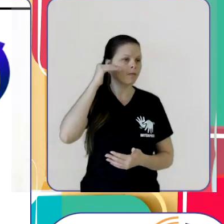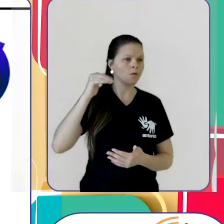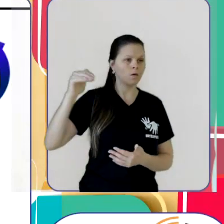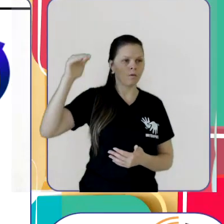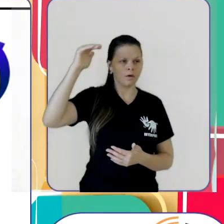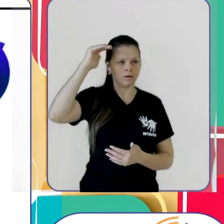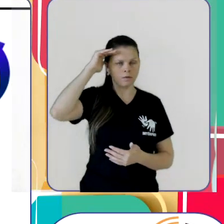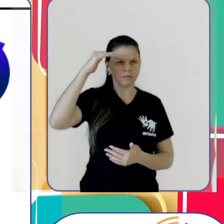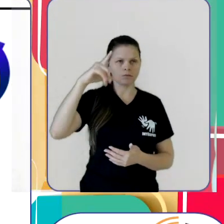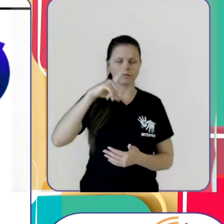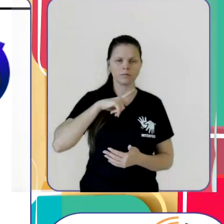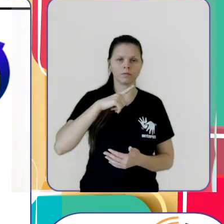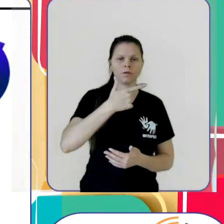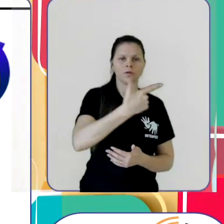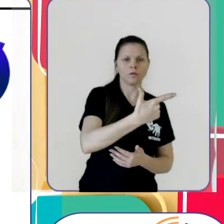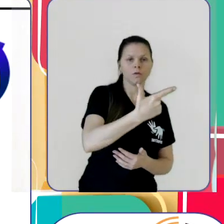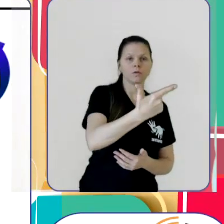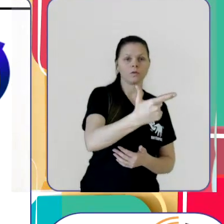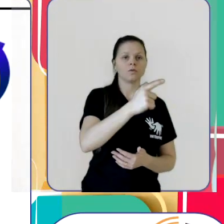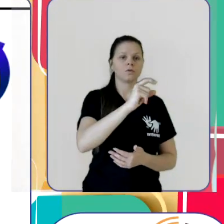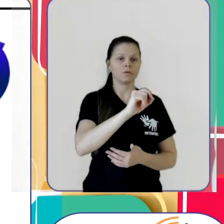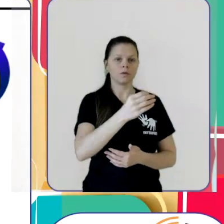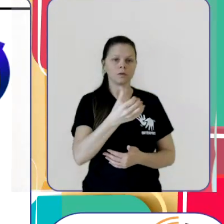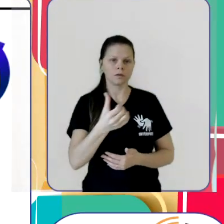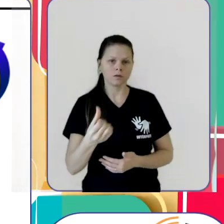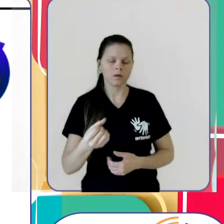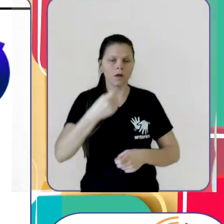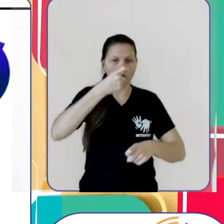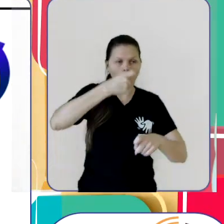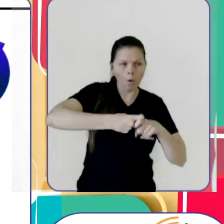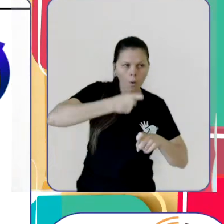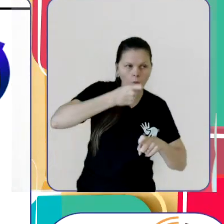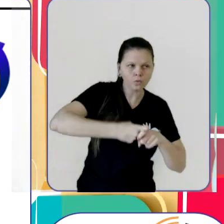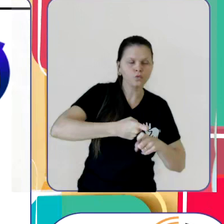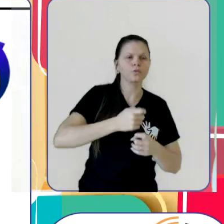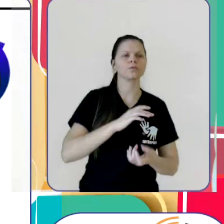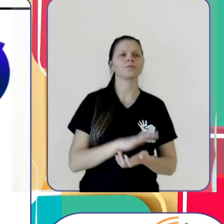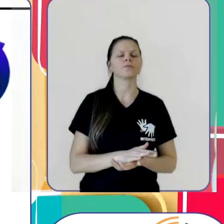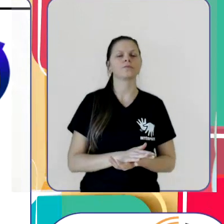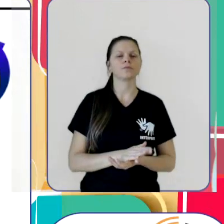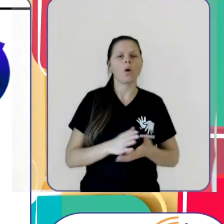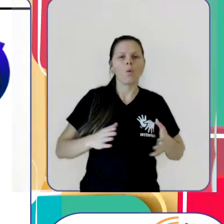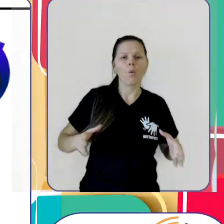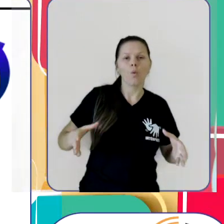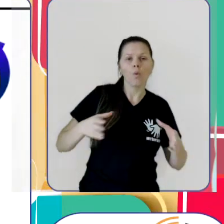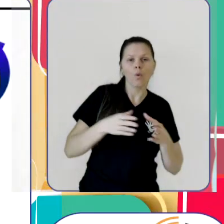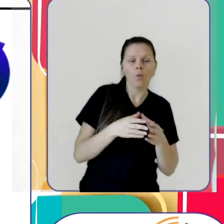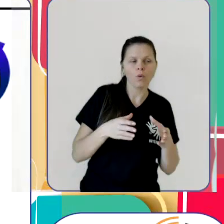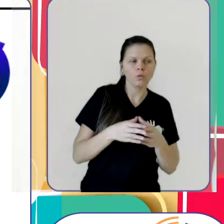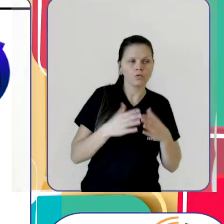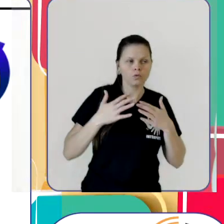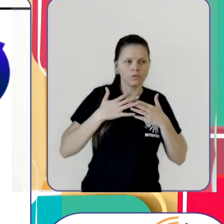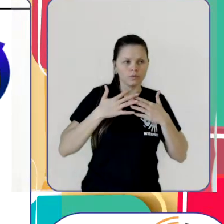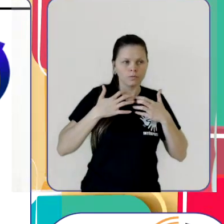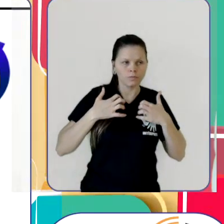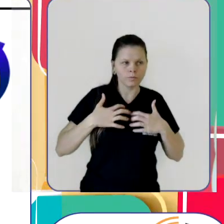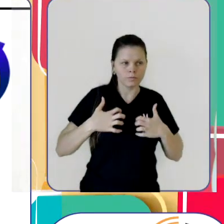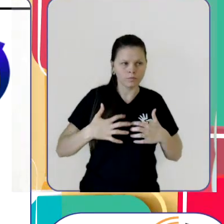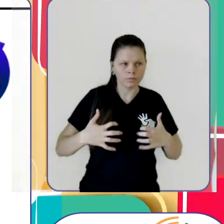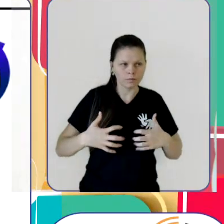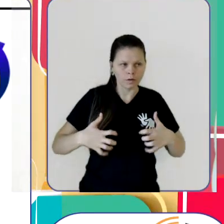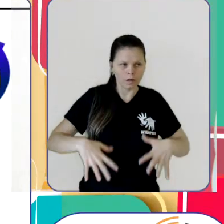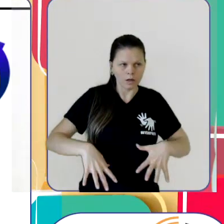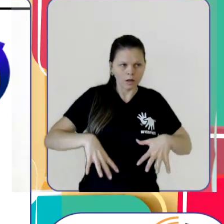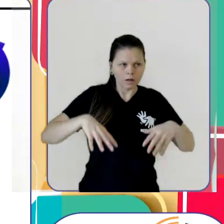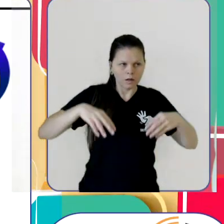tem 206 ossos, numa pessoa adulta. Então, o esqueleto é um conjunto de ossos que constitui, que dá sustentação ao